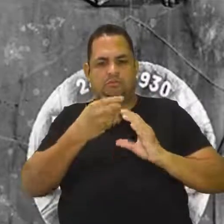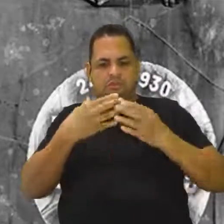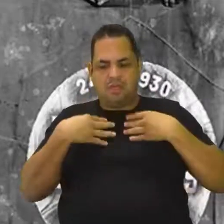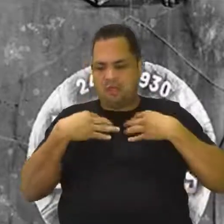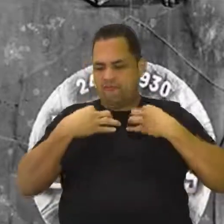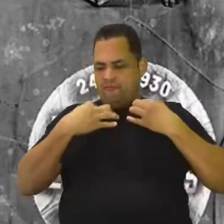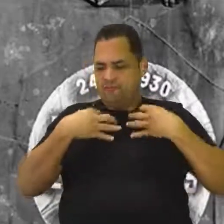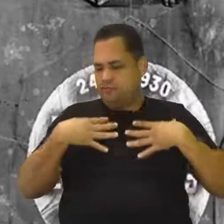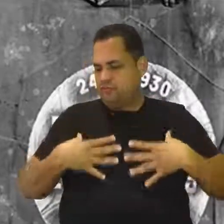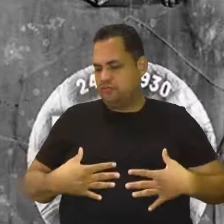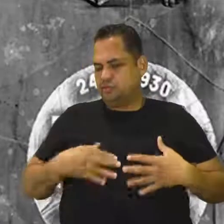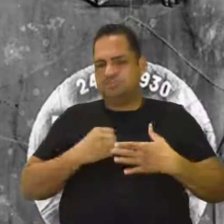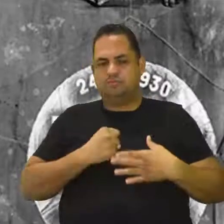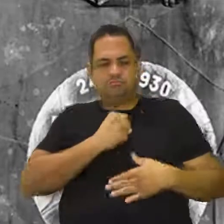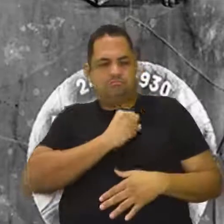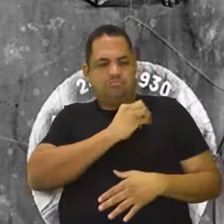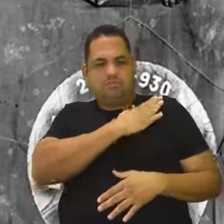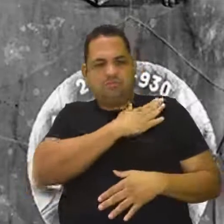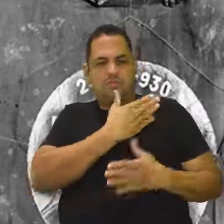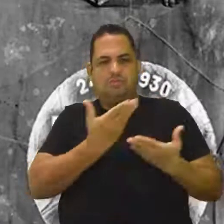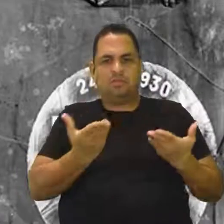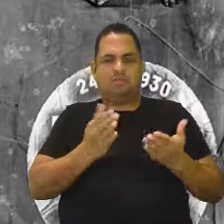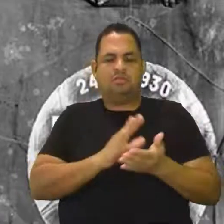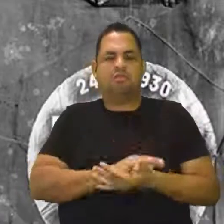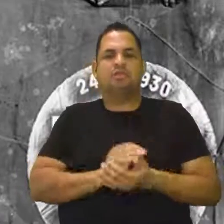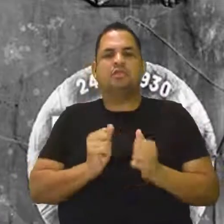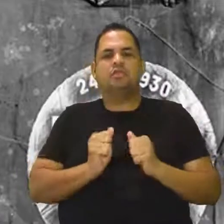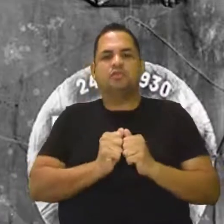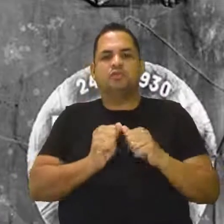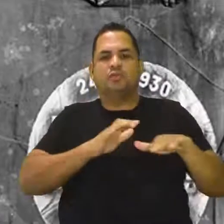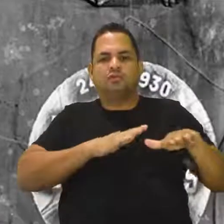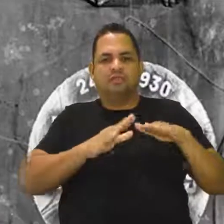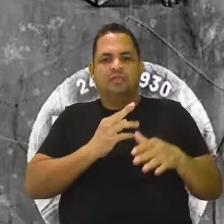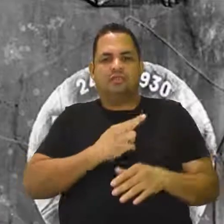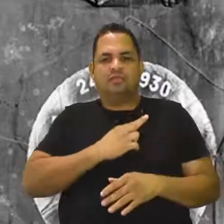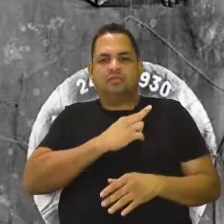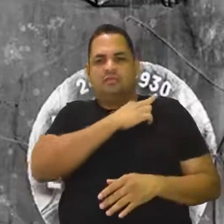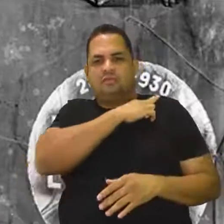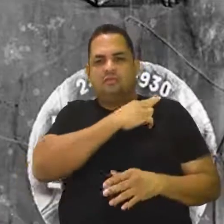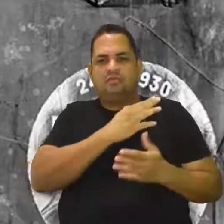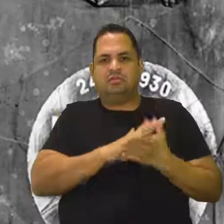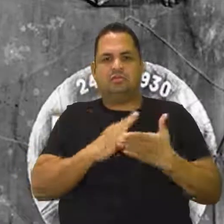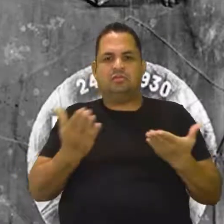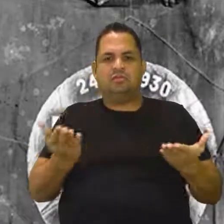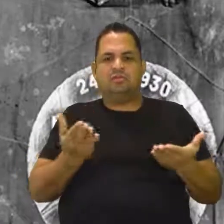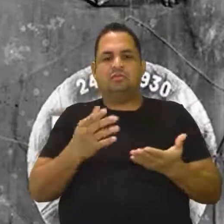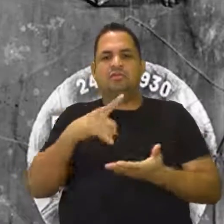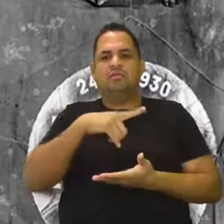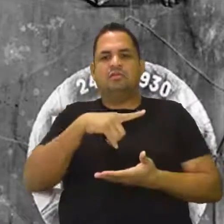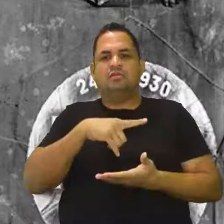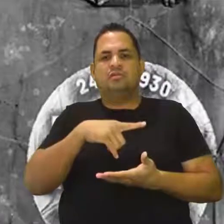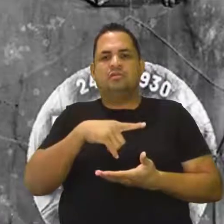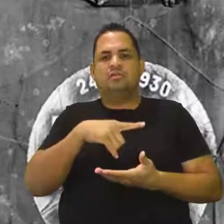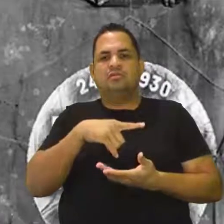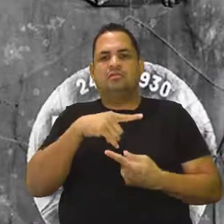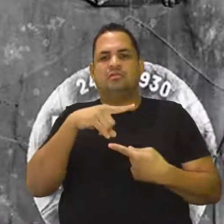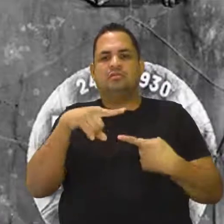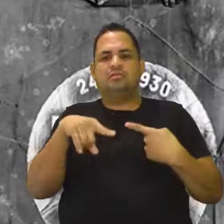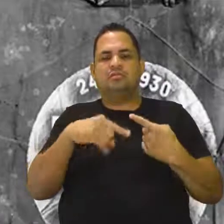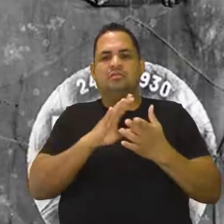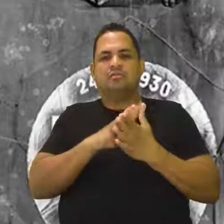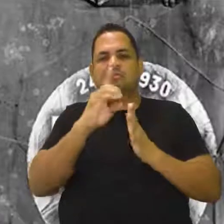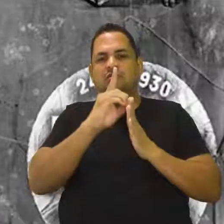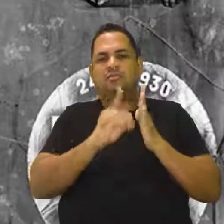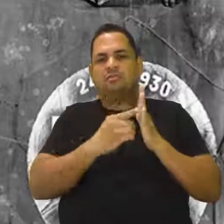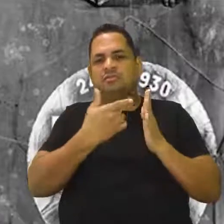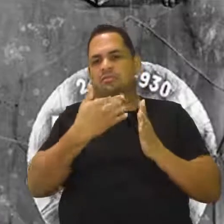como militar, porque ele está junto com esse movimento tenentista. O movimento tenentista, esse que tem um papel, na década de